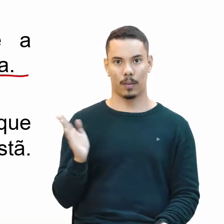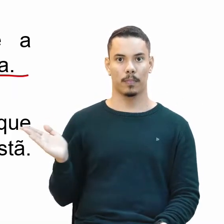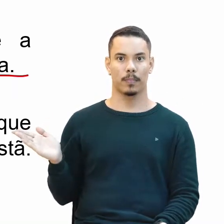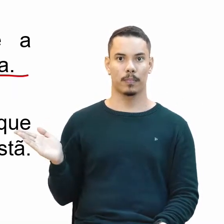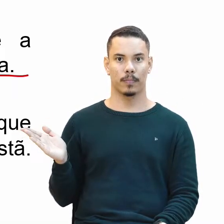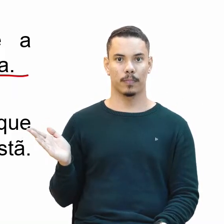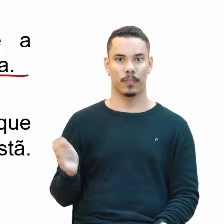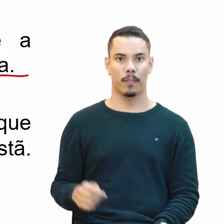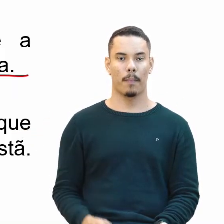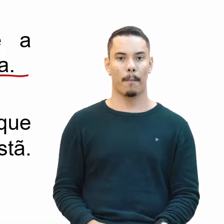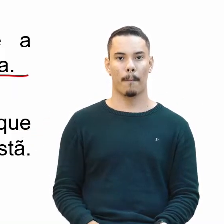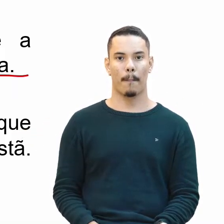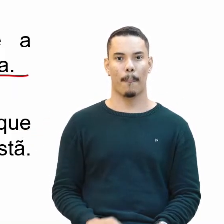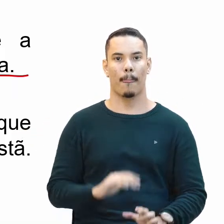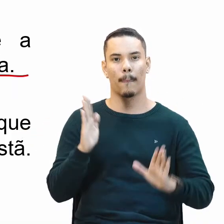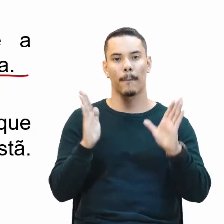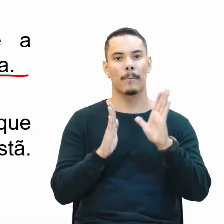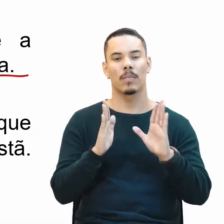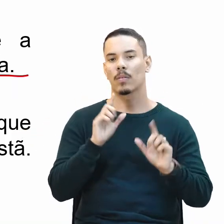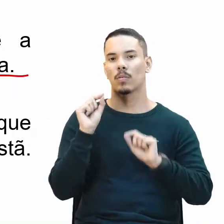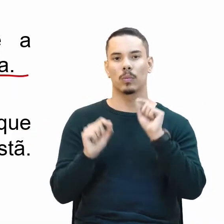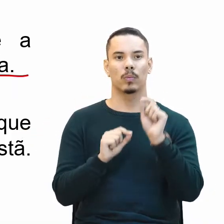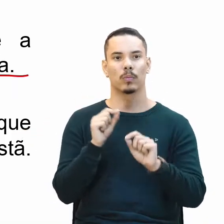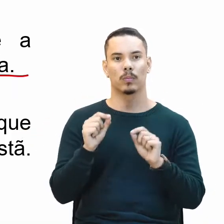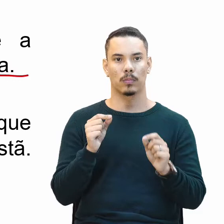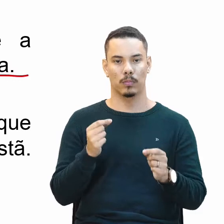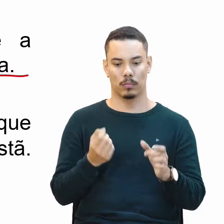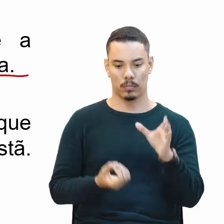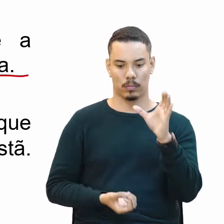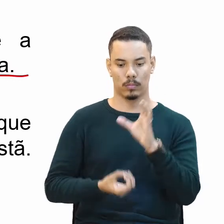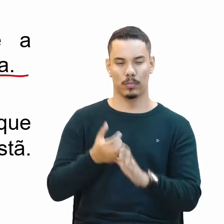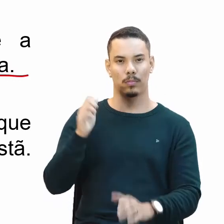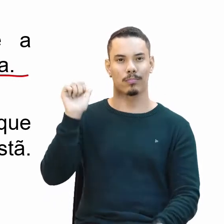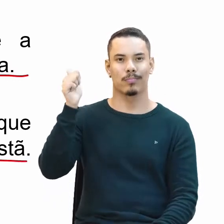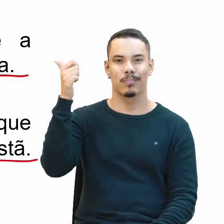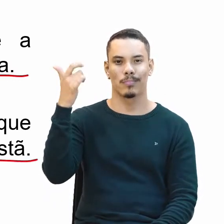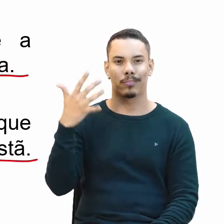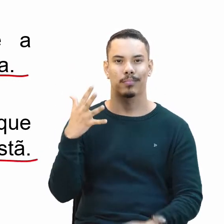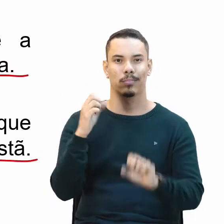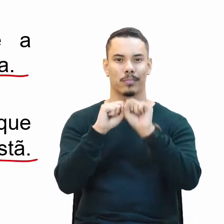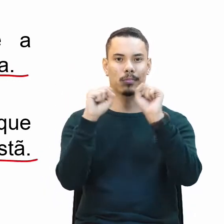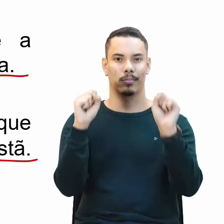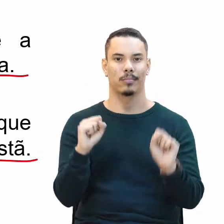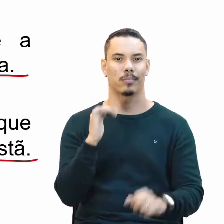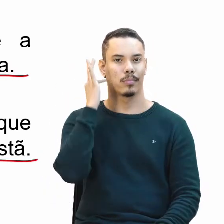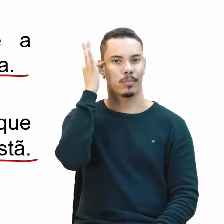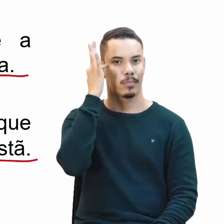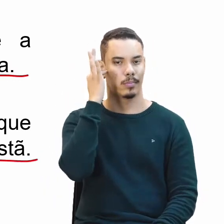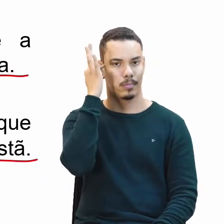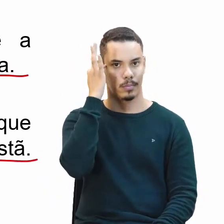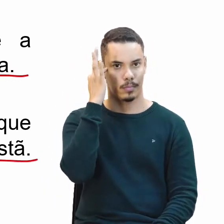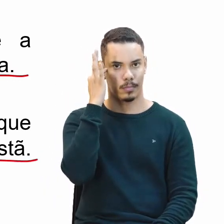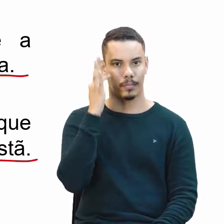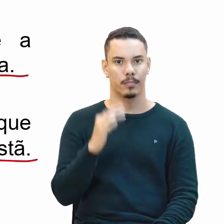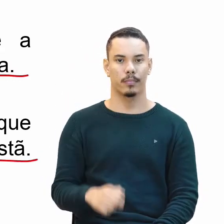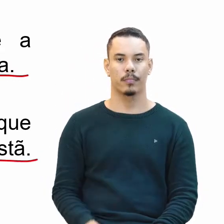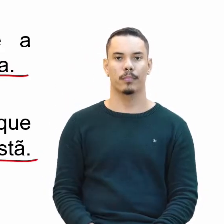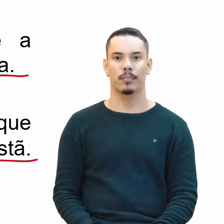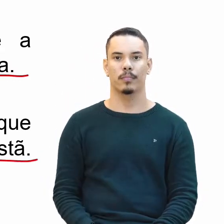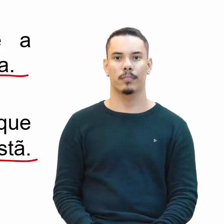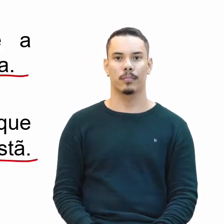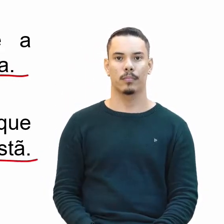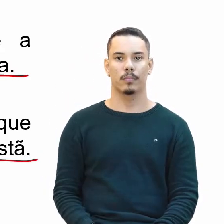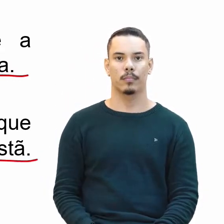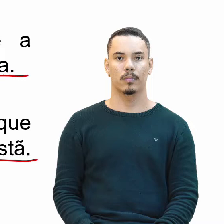450, fase em que nascem os primeiros sistemas de filosofia cristã. E aqui